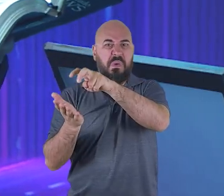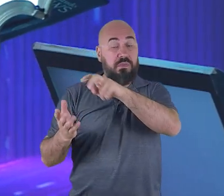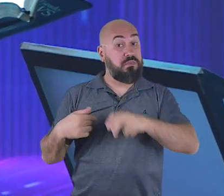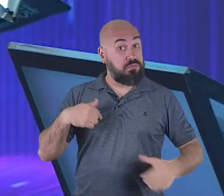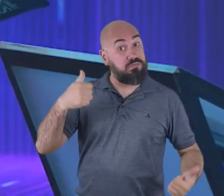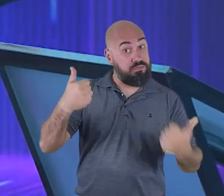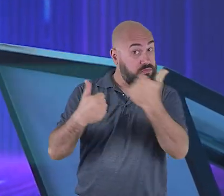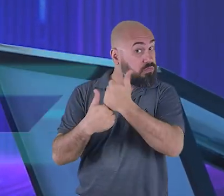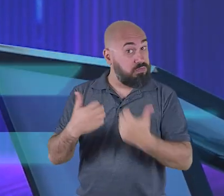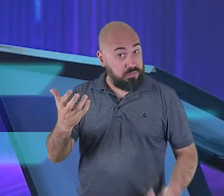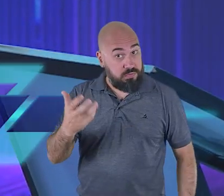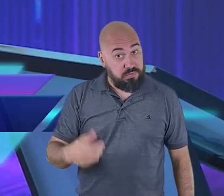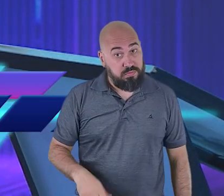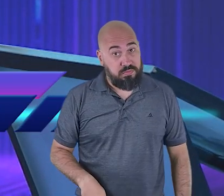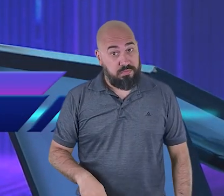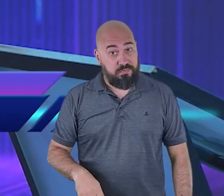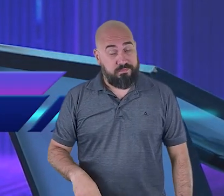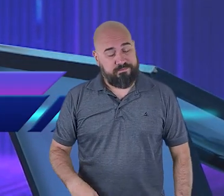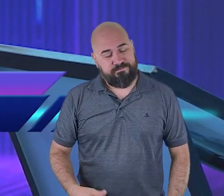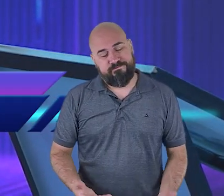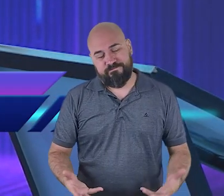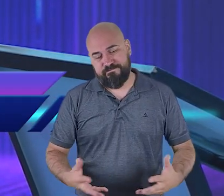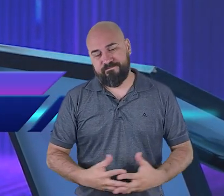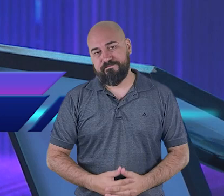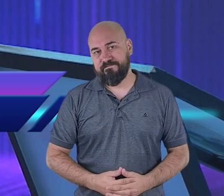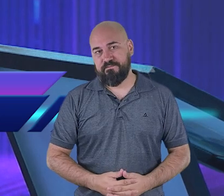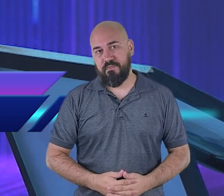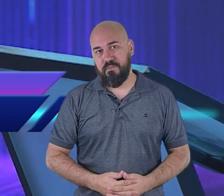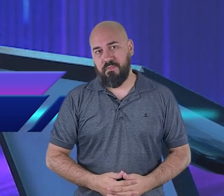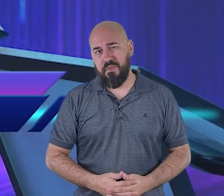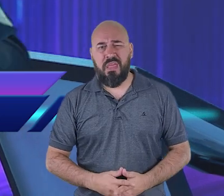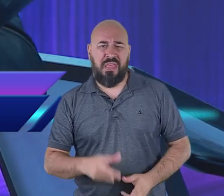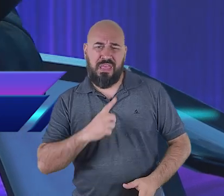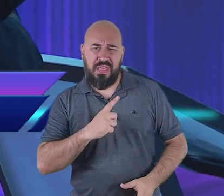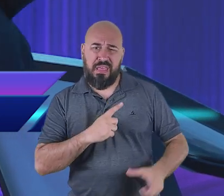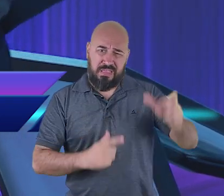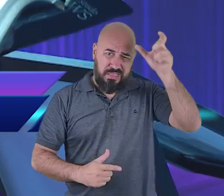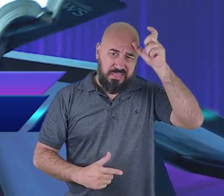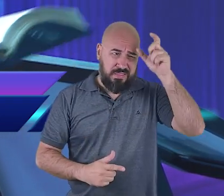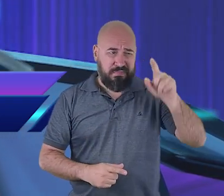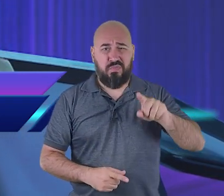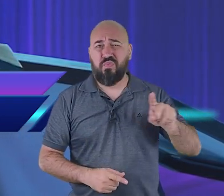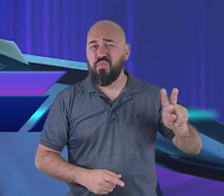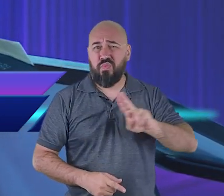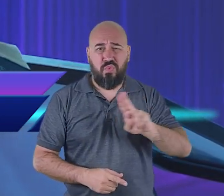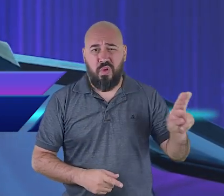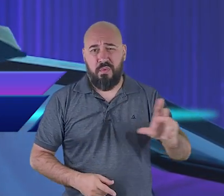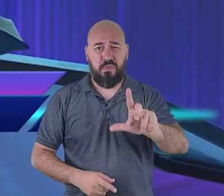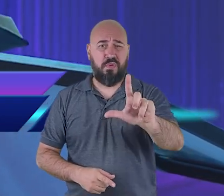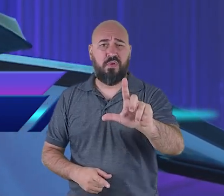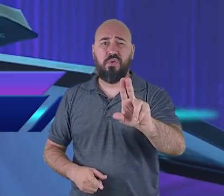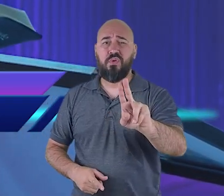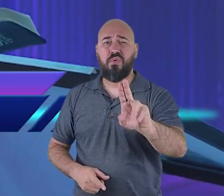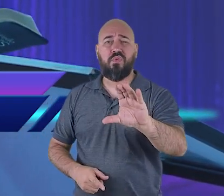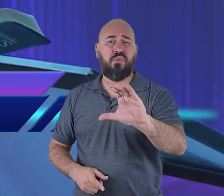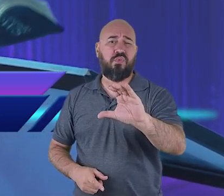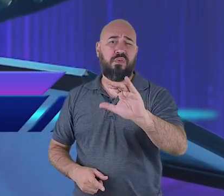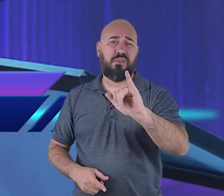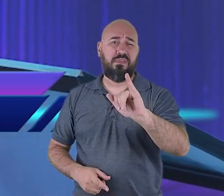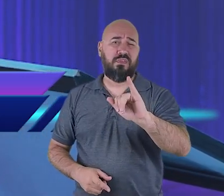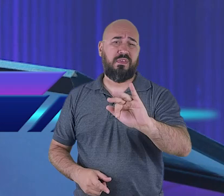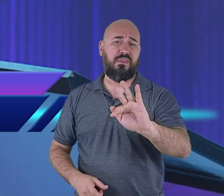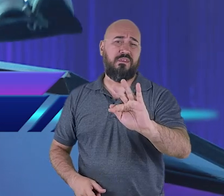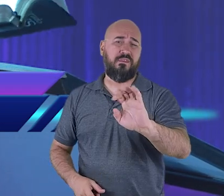Usamos, às vezes, o nome Lúcifer. Embora esse nome não apareça na Bíblia, é em realidade